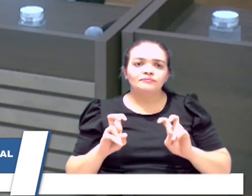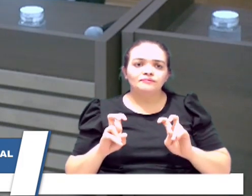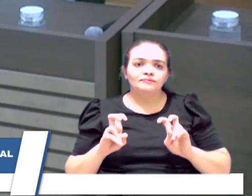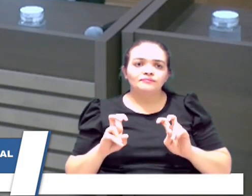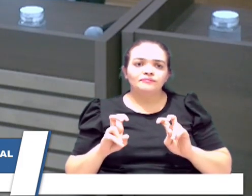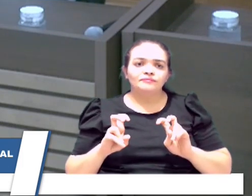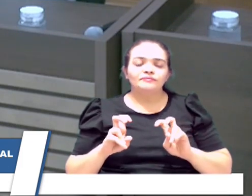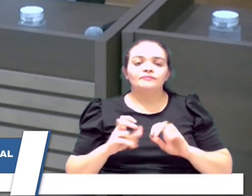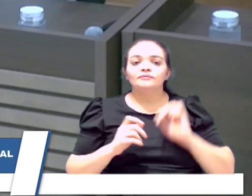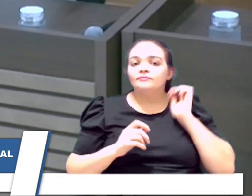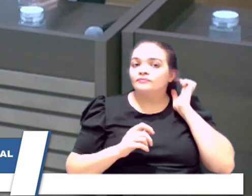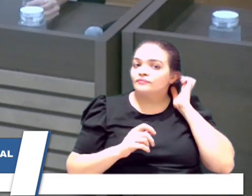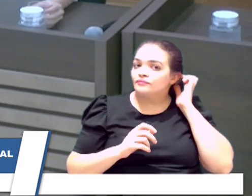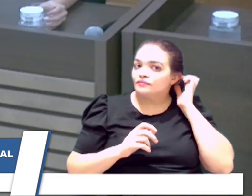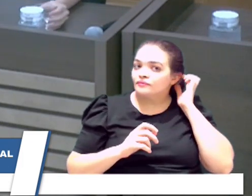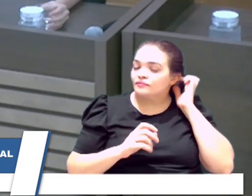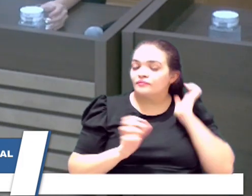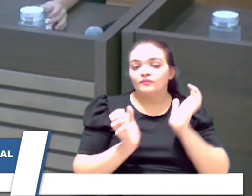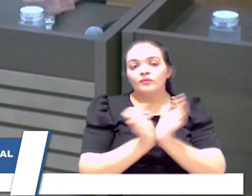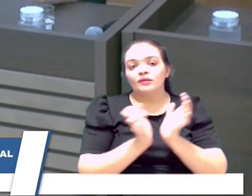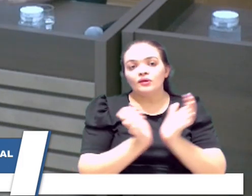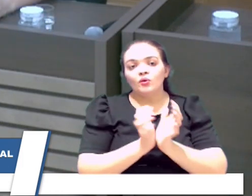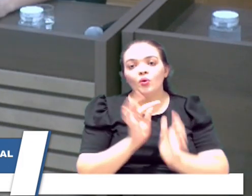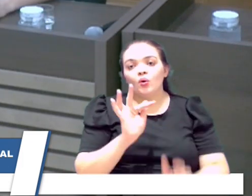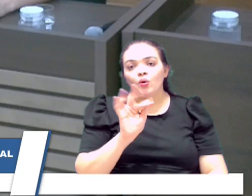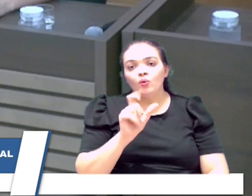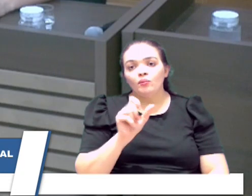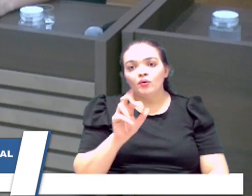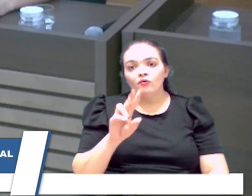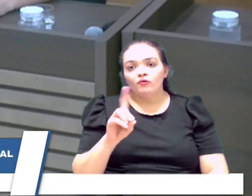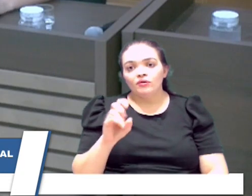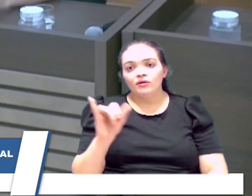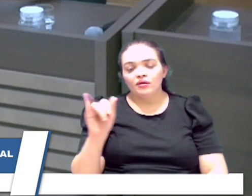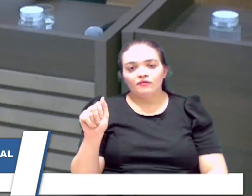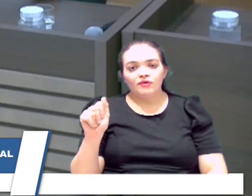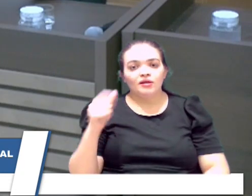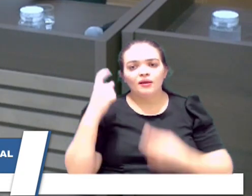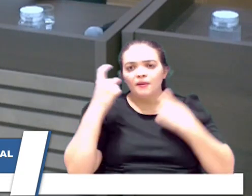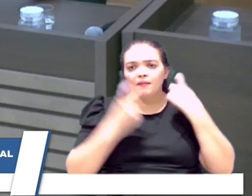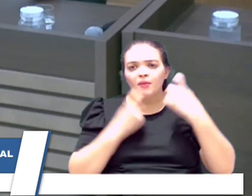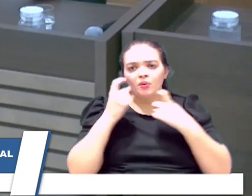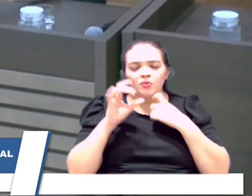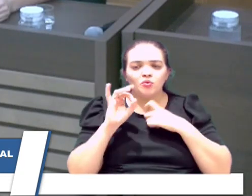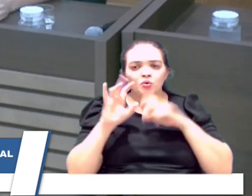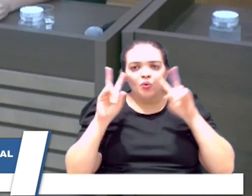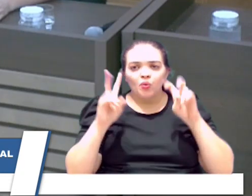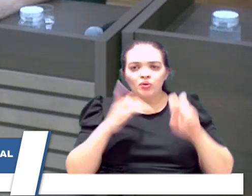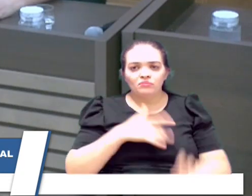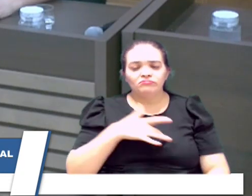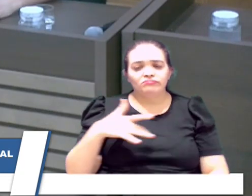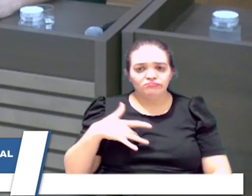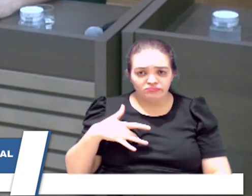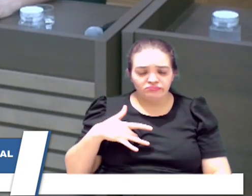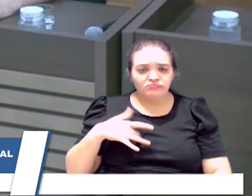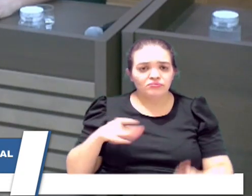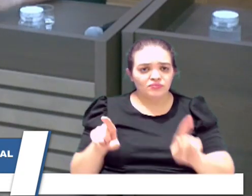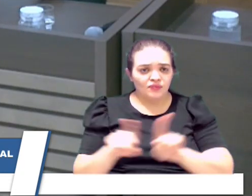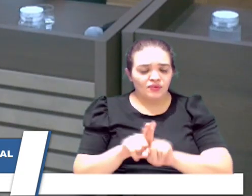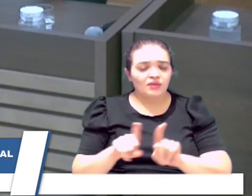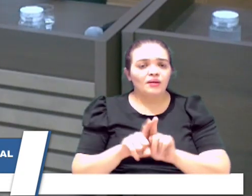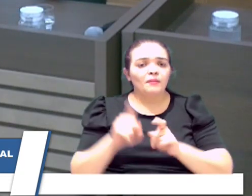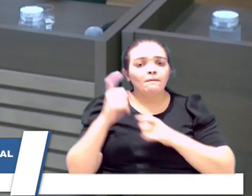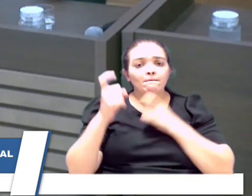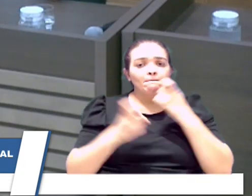dentro de uma entidade como a Flor da Vida, que não se preocupa só com a questão da saúde, mas também preocupa com a